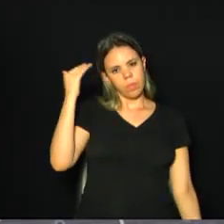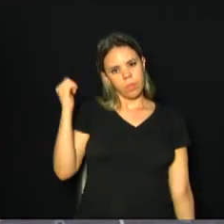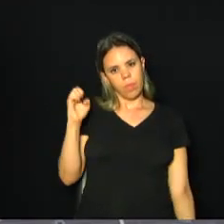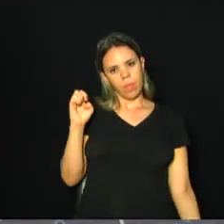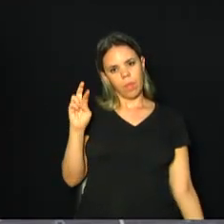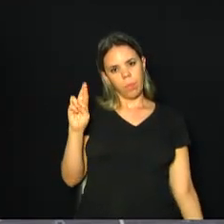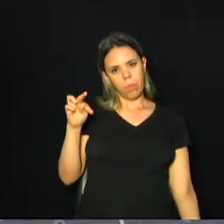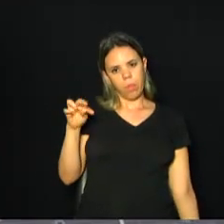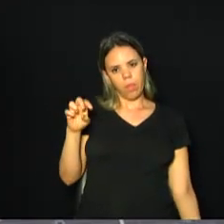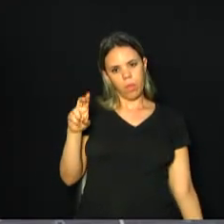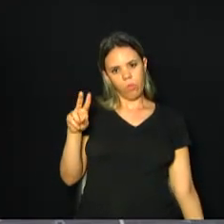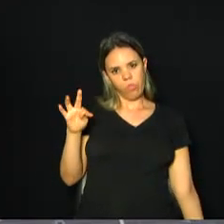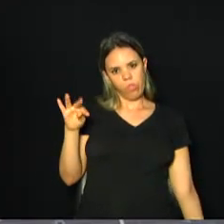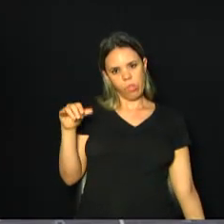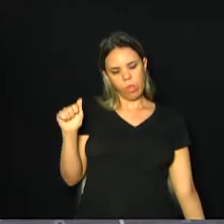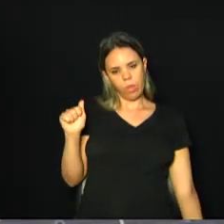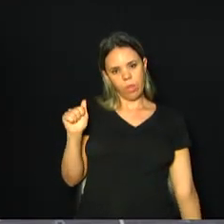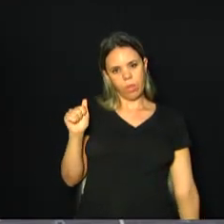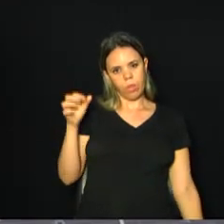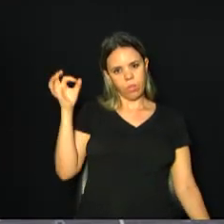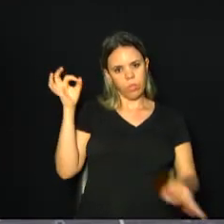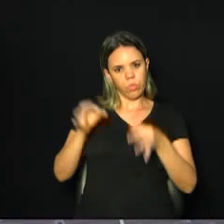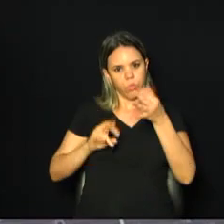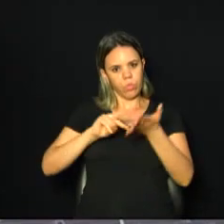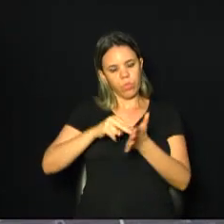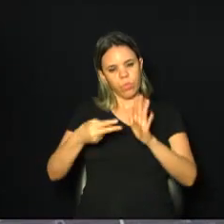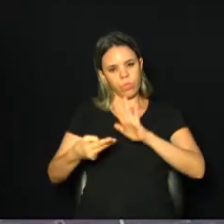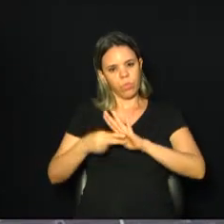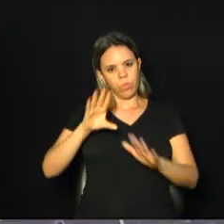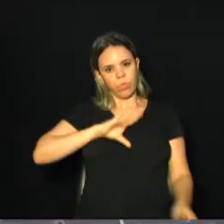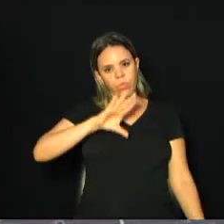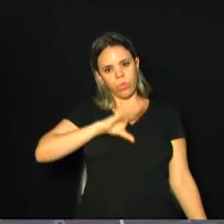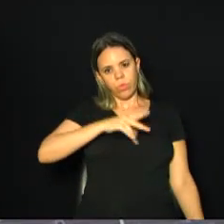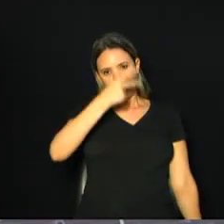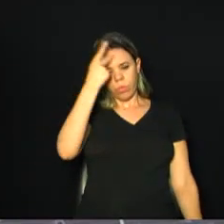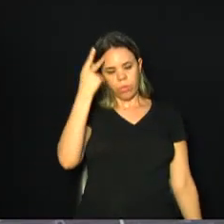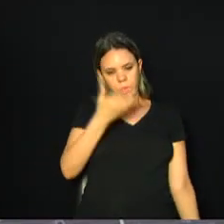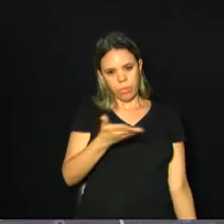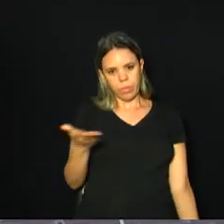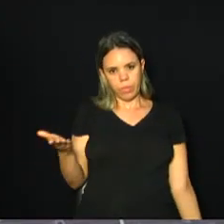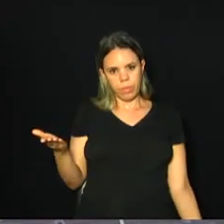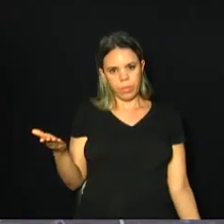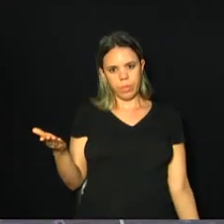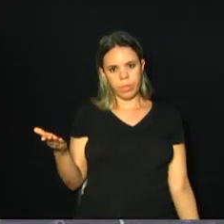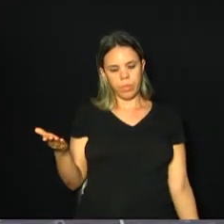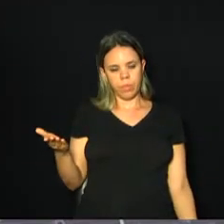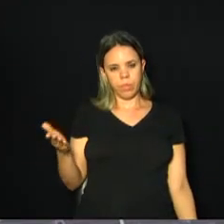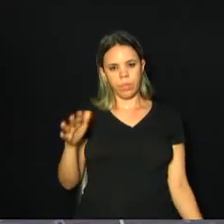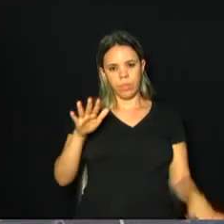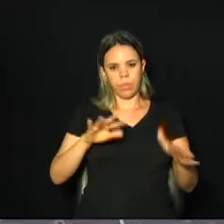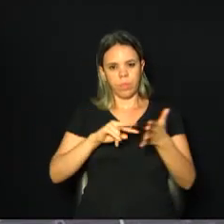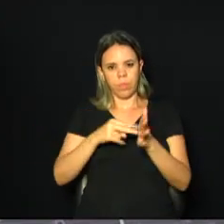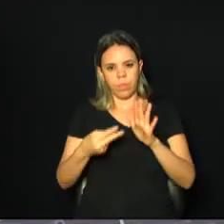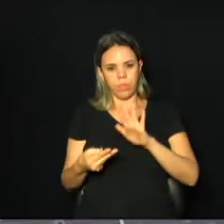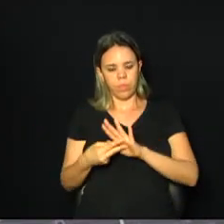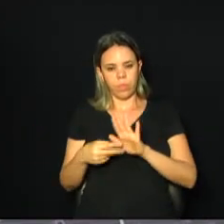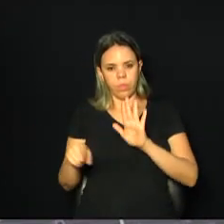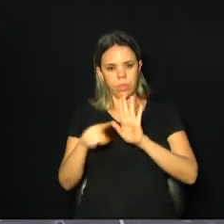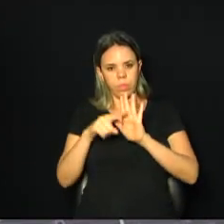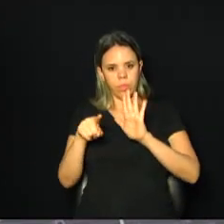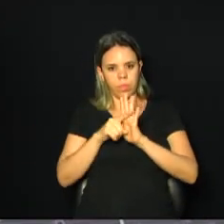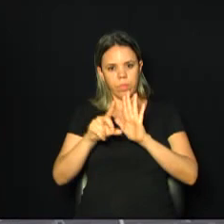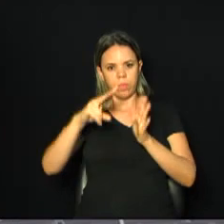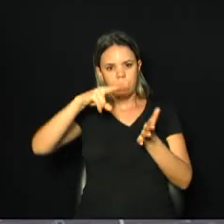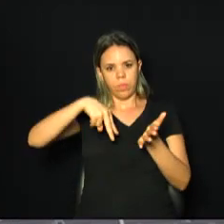hermenêutica jurídica. Eu tenho que pegar isso aí e traduzir para um português popular. Porque, às vezes, a interpretação de um parágrafo que eu